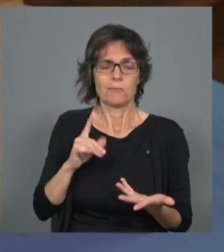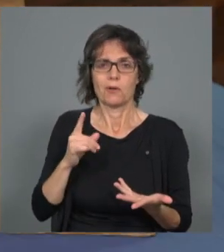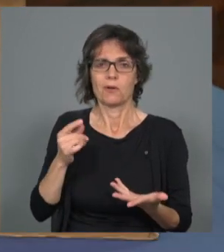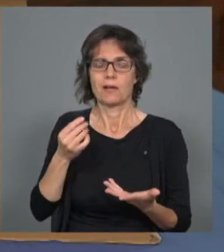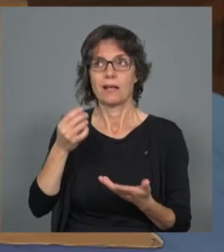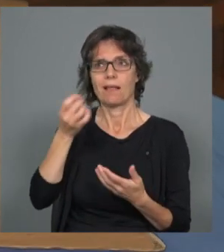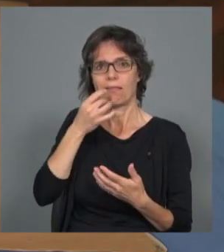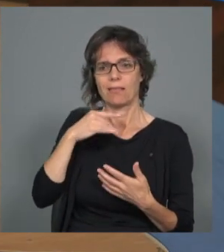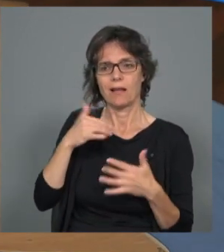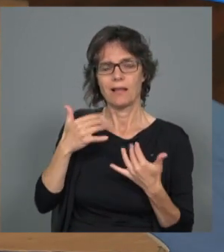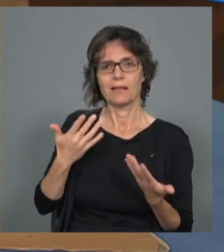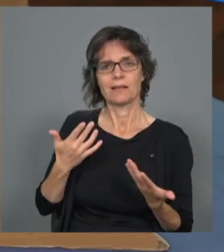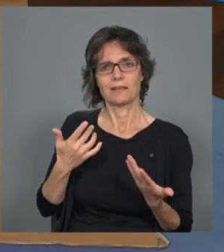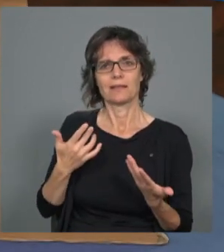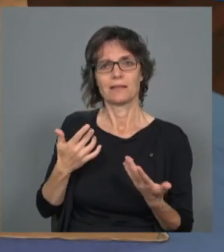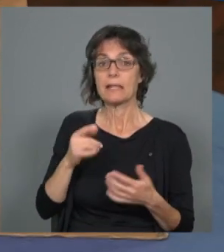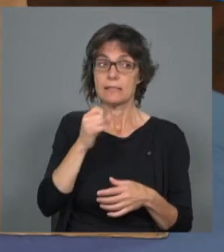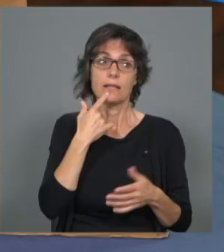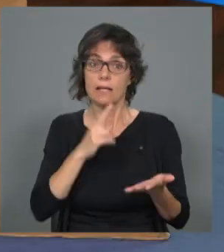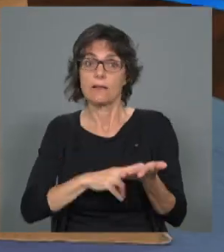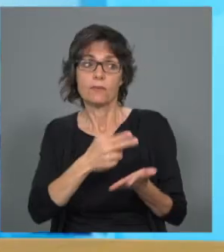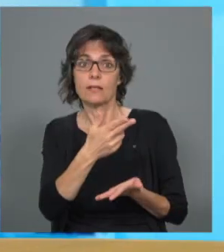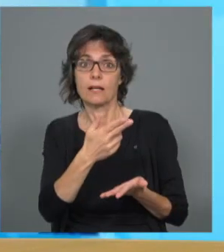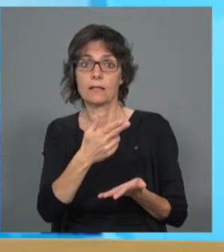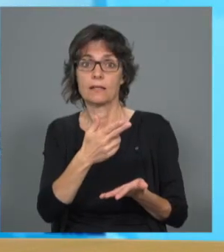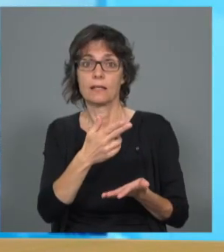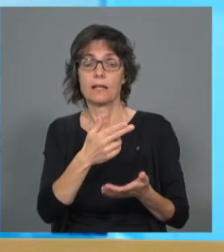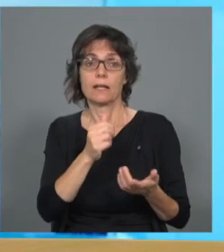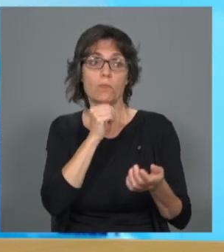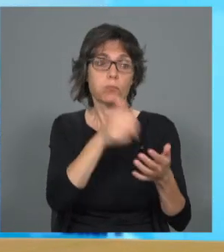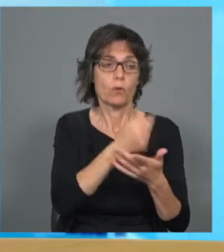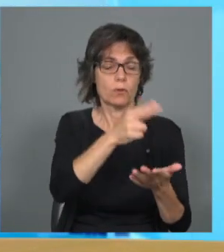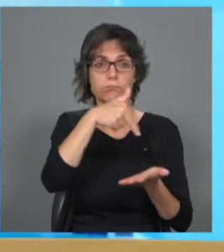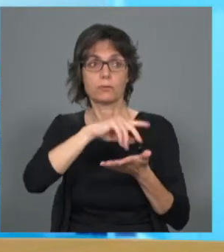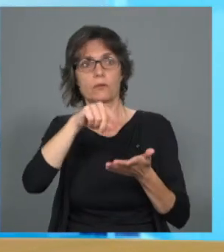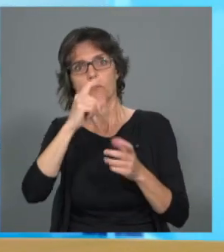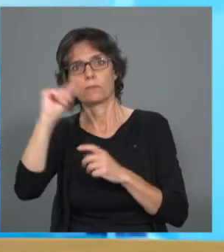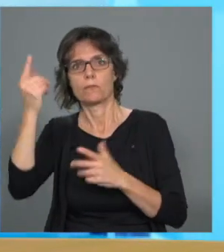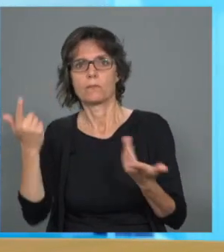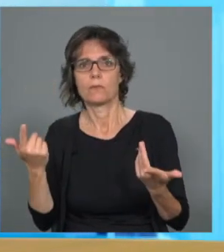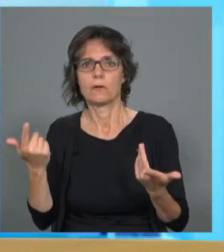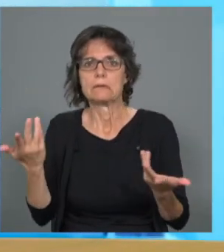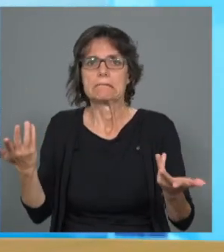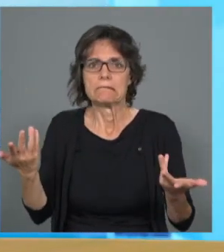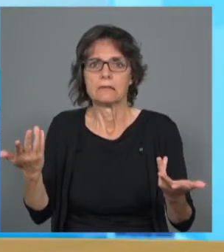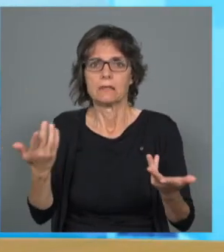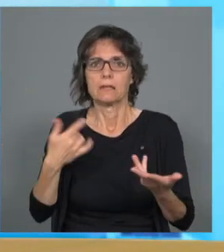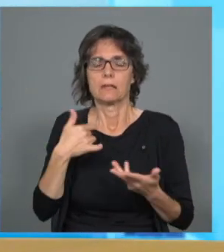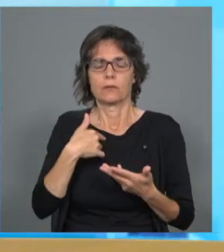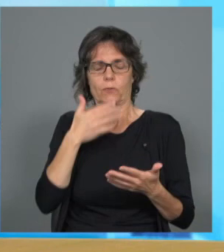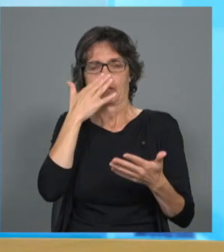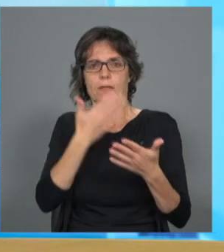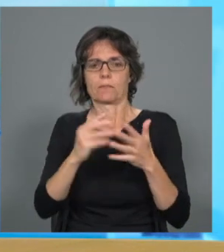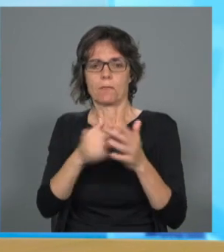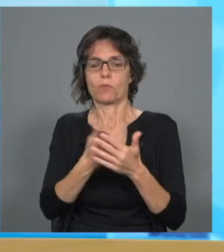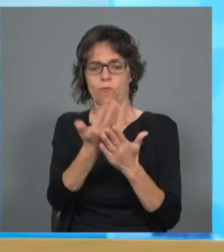terem perdido, de o terem voltado a ter com eles e depois de ficarem novamente sem eles. É isso que eu digo. Eu acho que o Evangelho nos